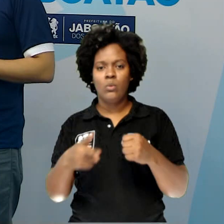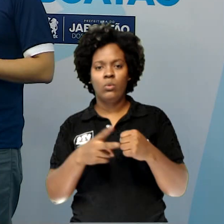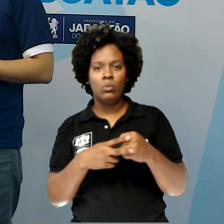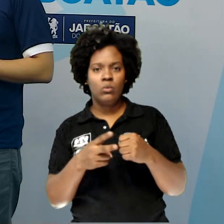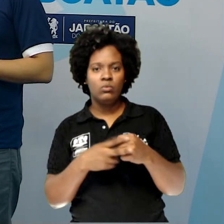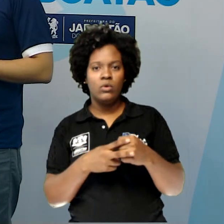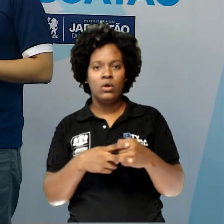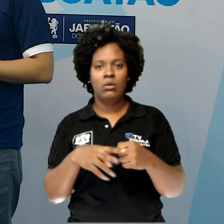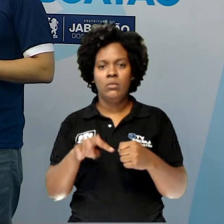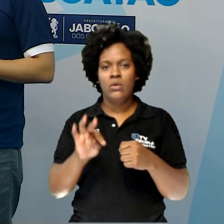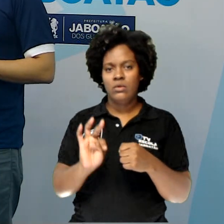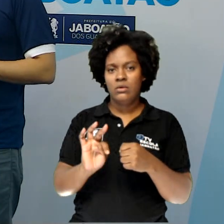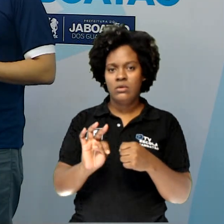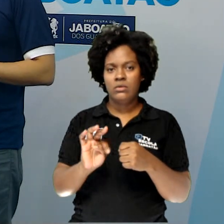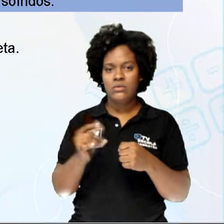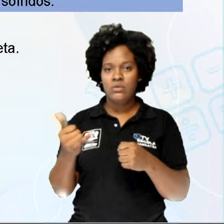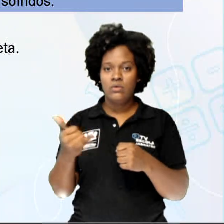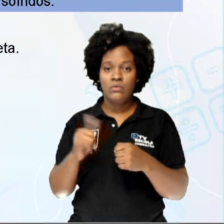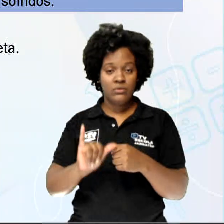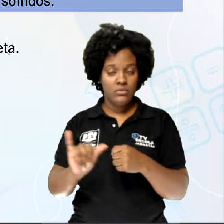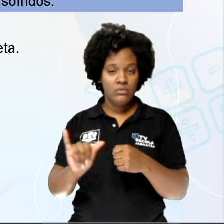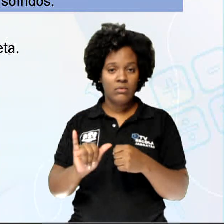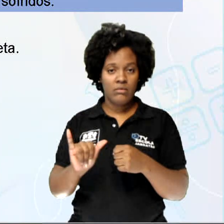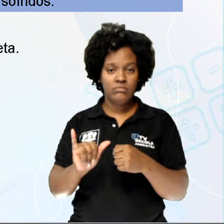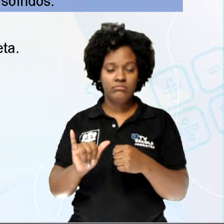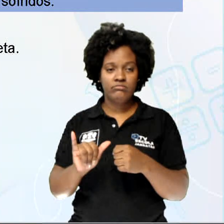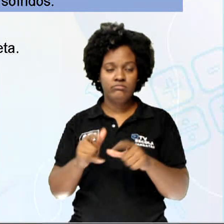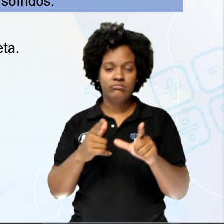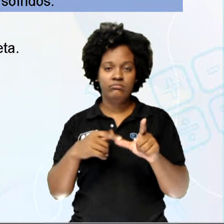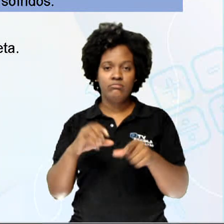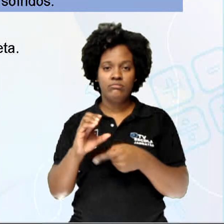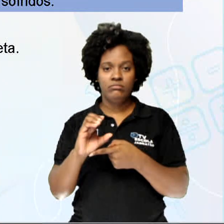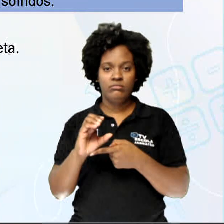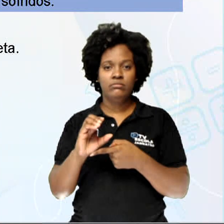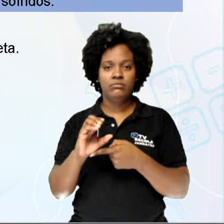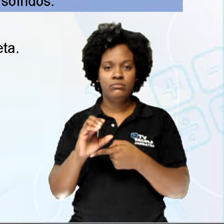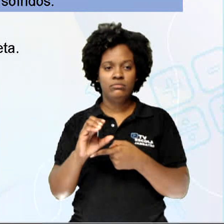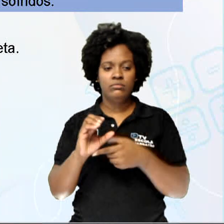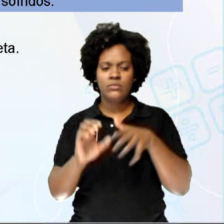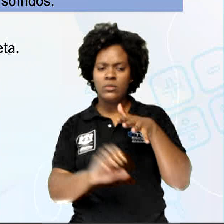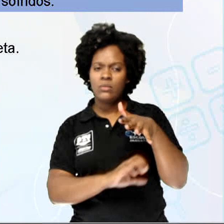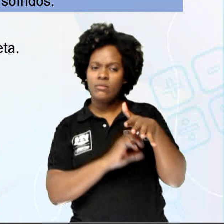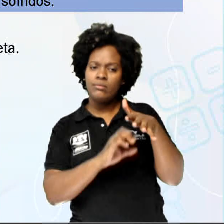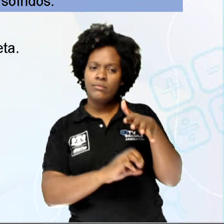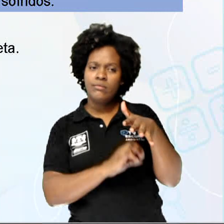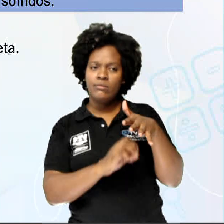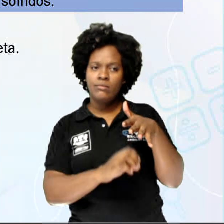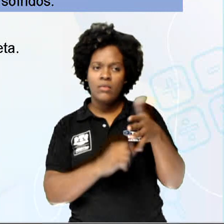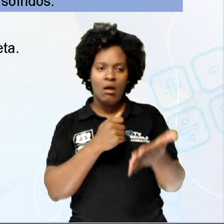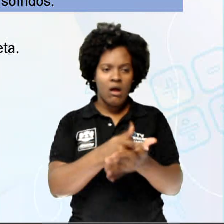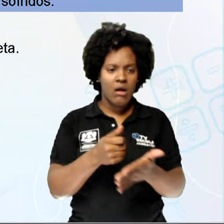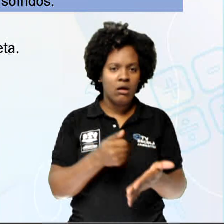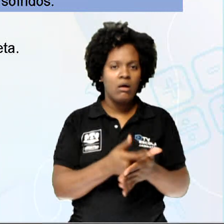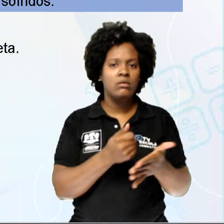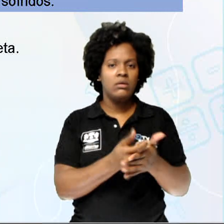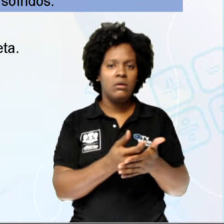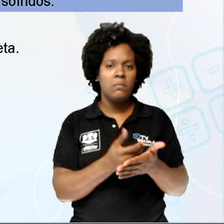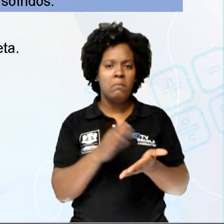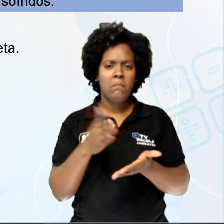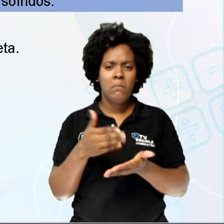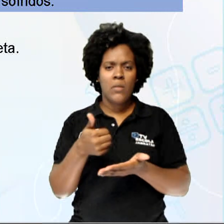regência que eu estou buscando. Vejamos a letra C. Empresas indenizaram cerca de